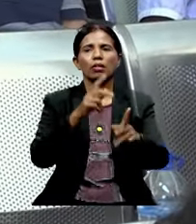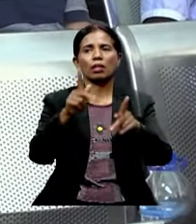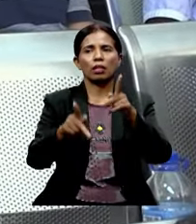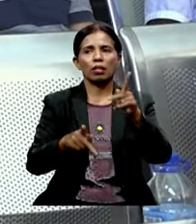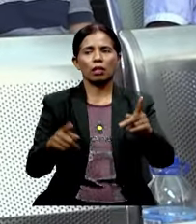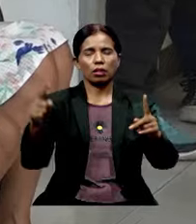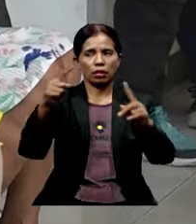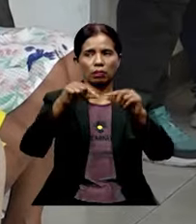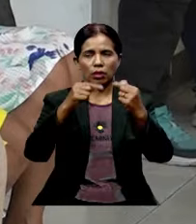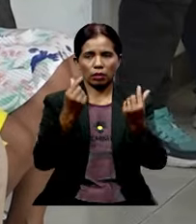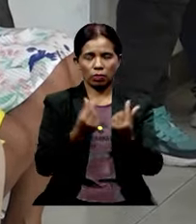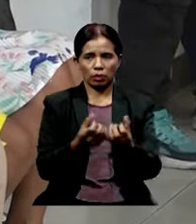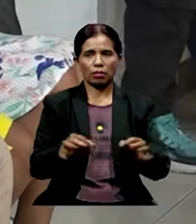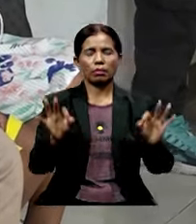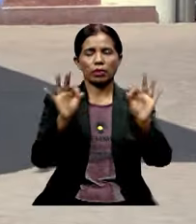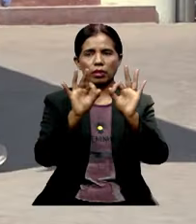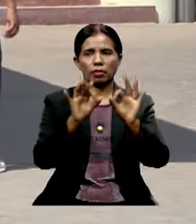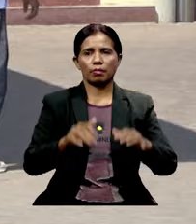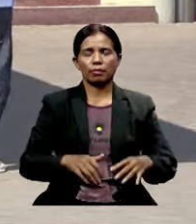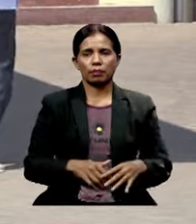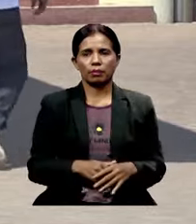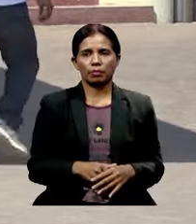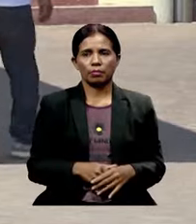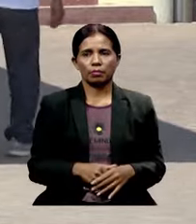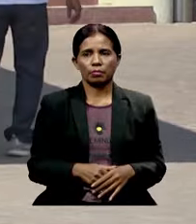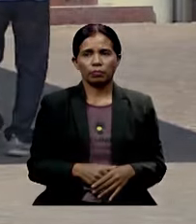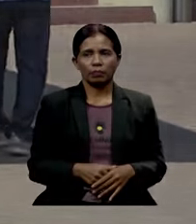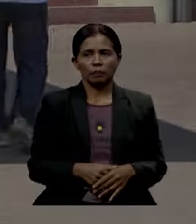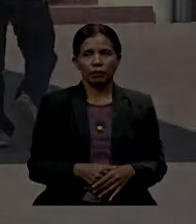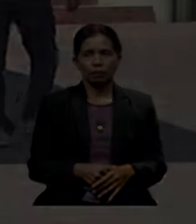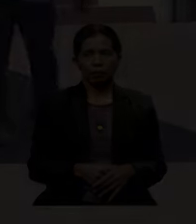tama iha grupo prioritario. Gasparinha de Souza, Lamberto da Silva, Ziemen.